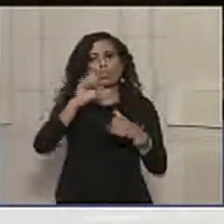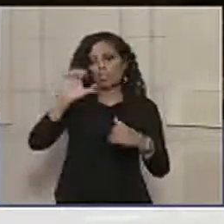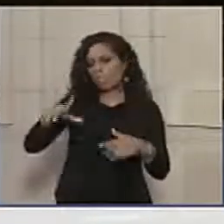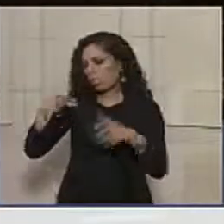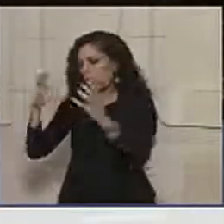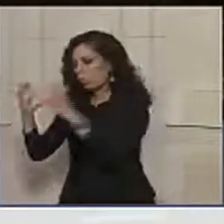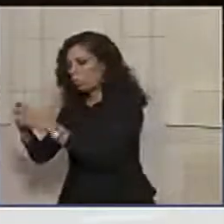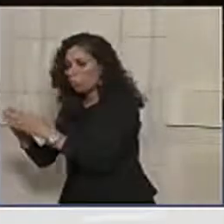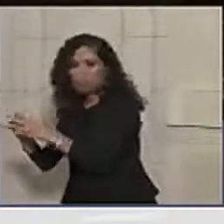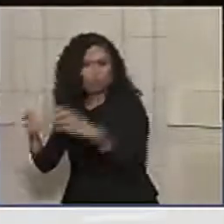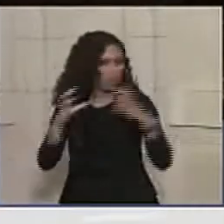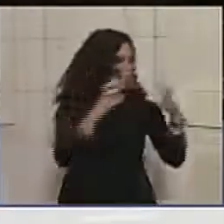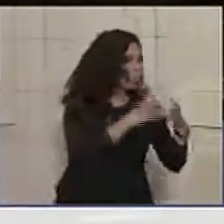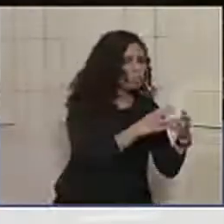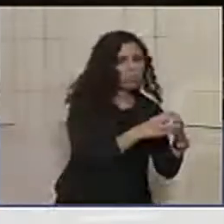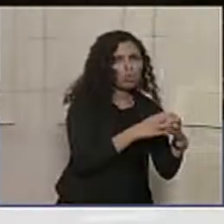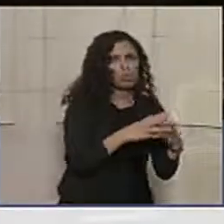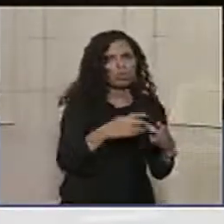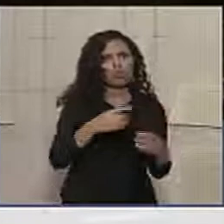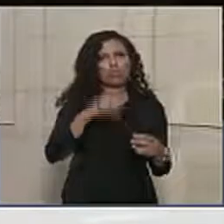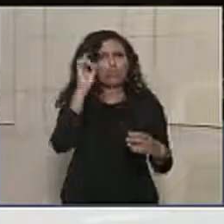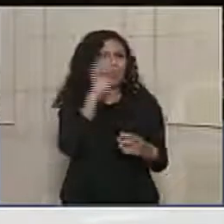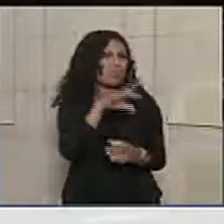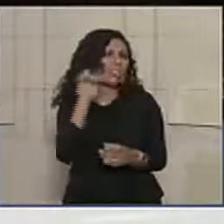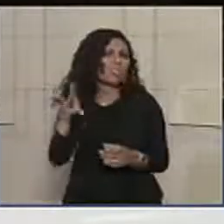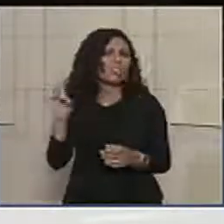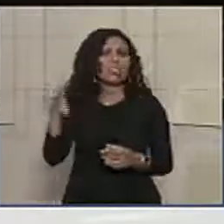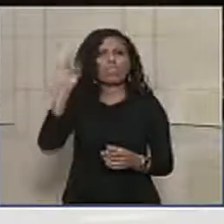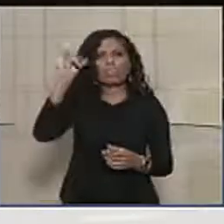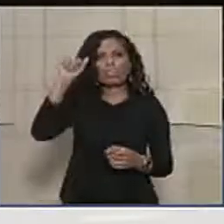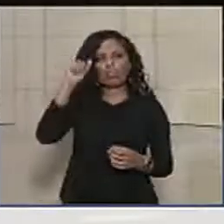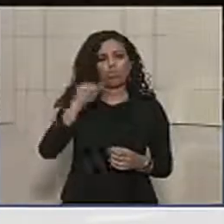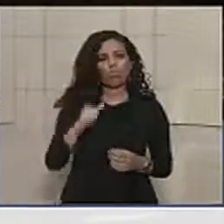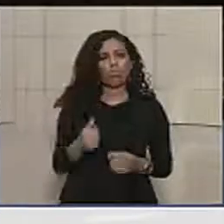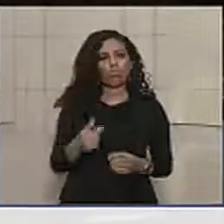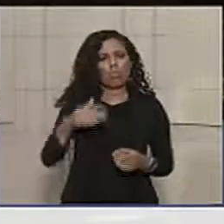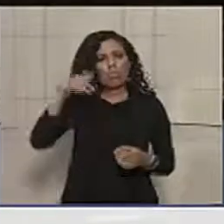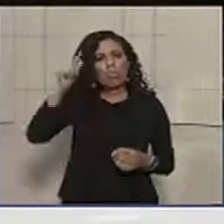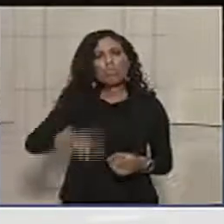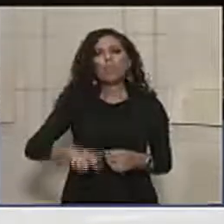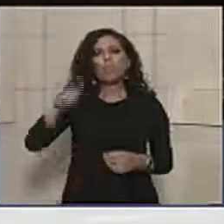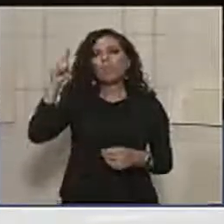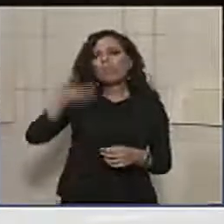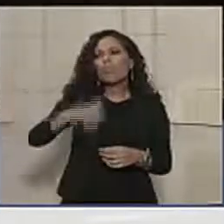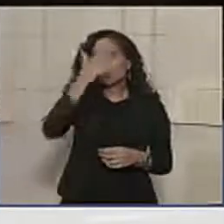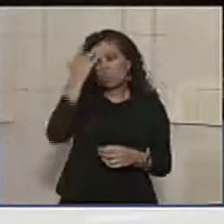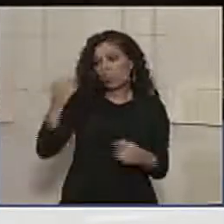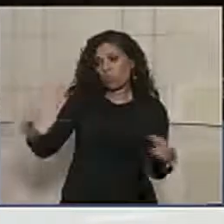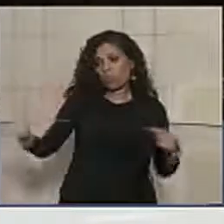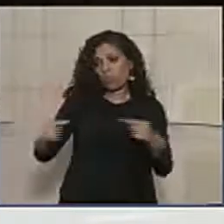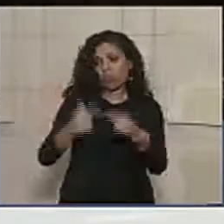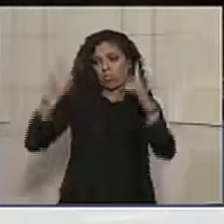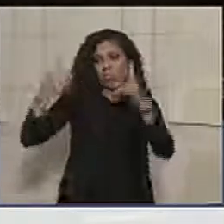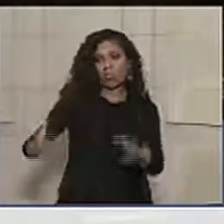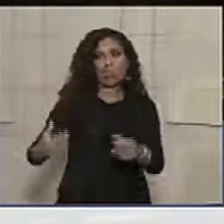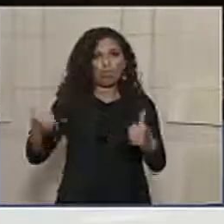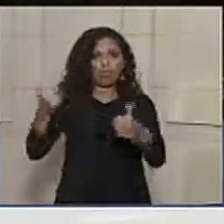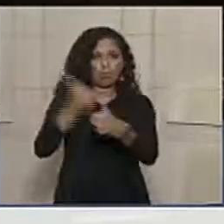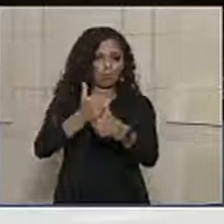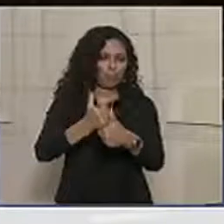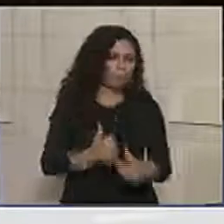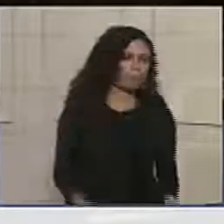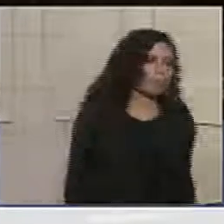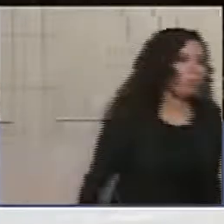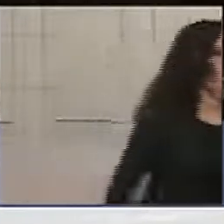esquerda ou mais de direita. E a cada dia, mais e mais pessoas concordam com essa nova visão.